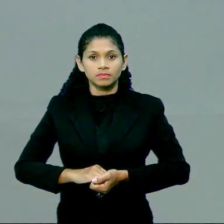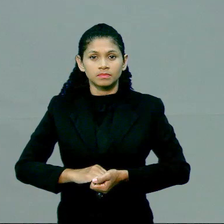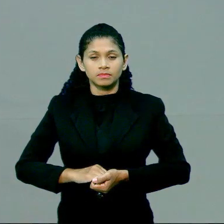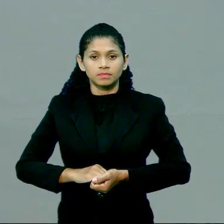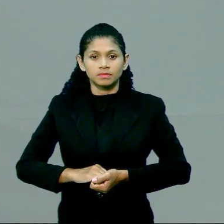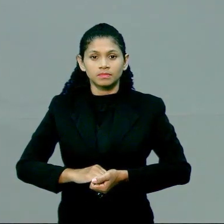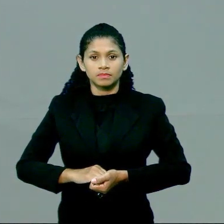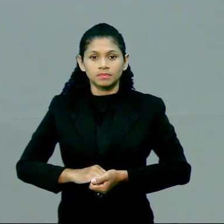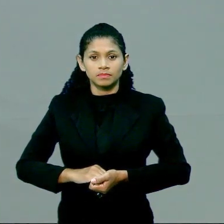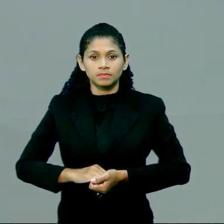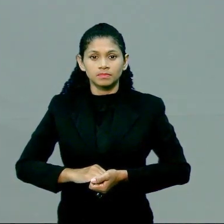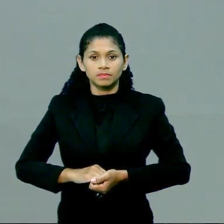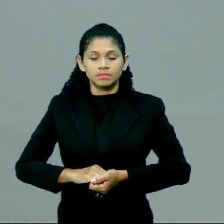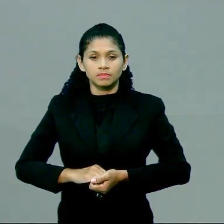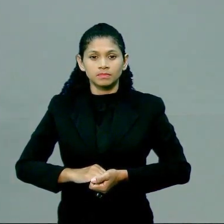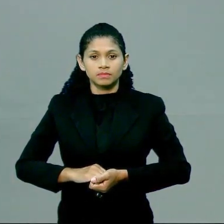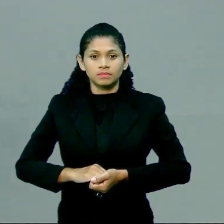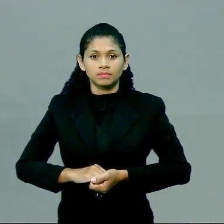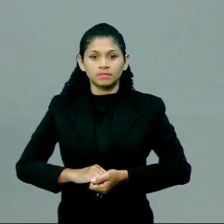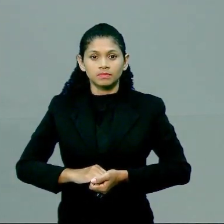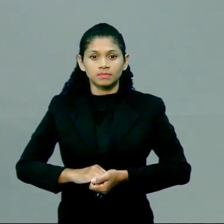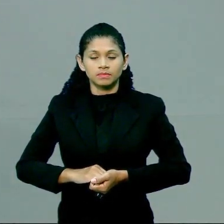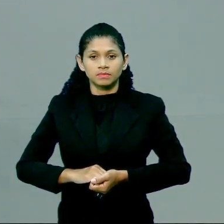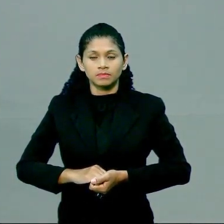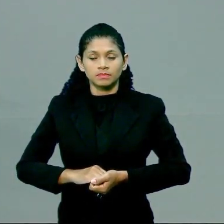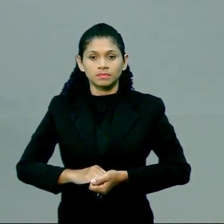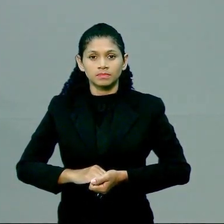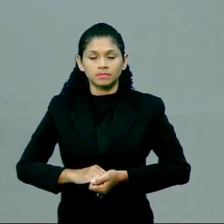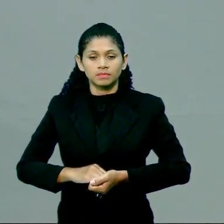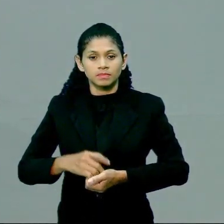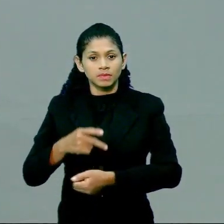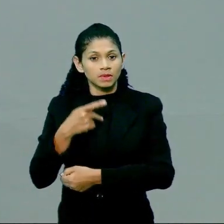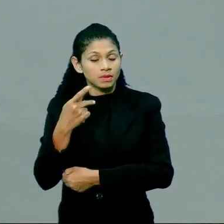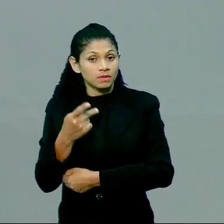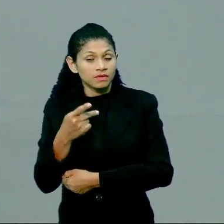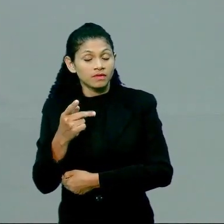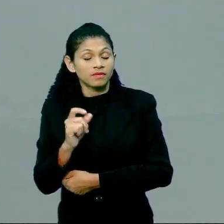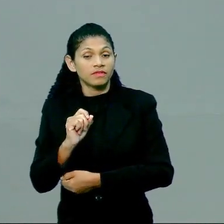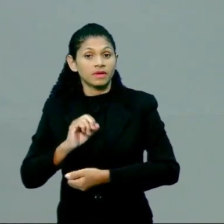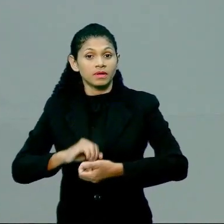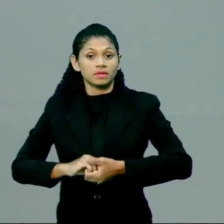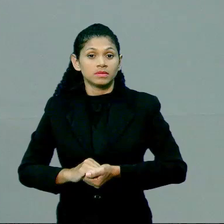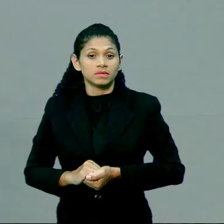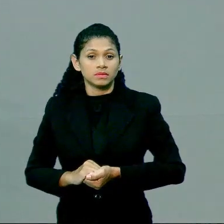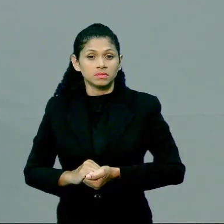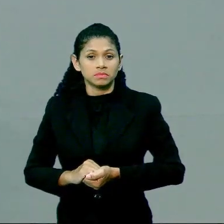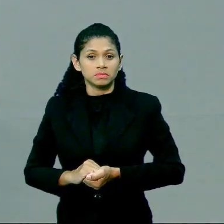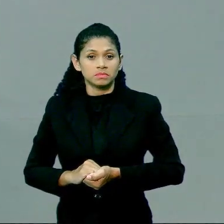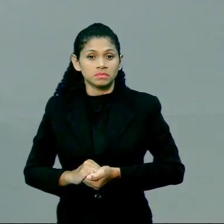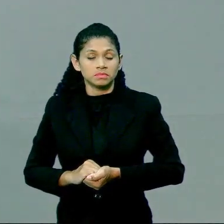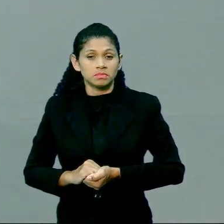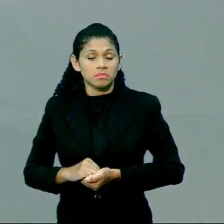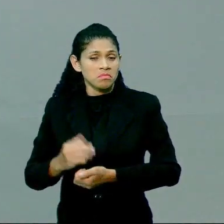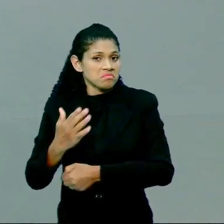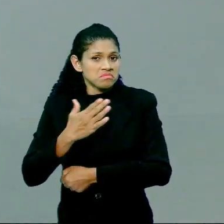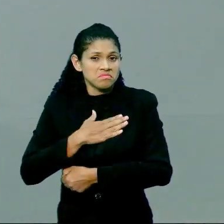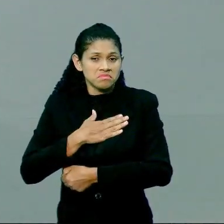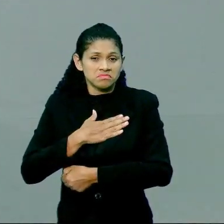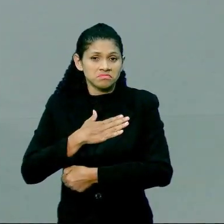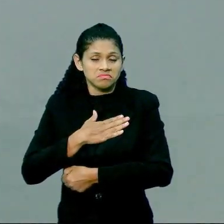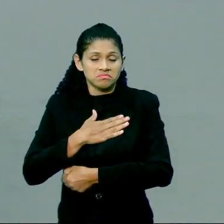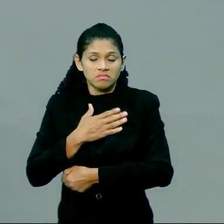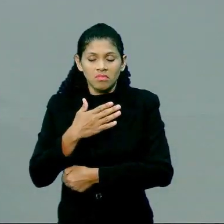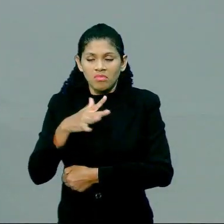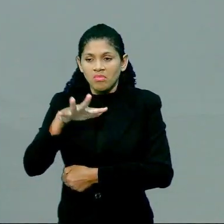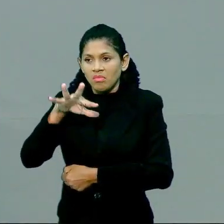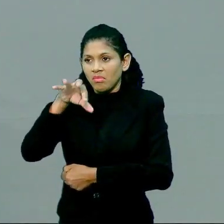ou seja ele fala assim ó essa expressão galera nem levar nem quer dizer assim Olha isso para mim não cheira nem